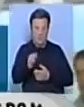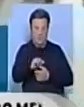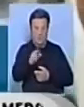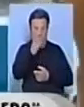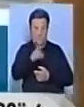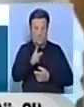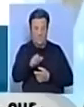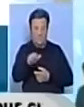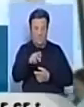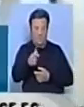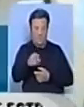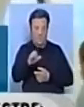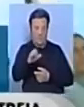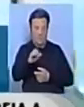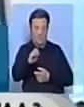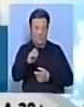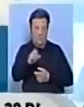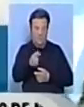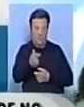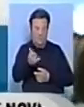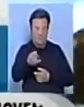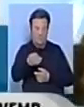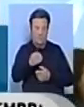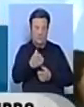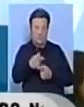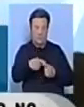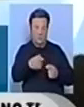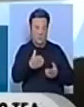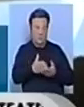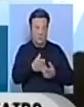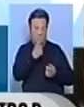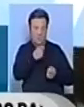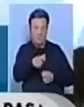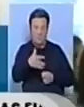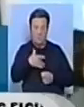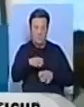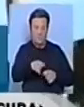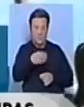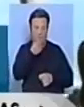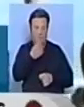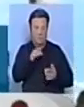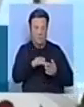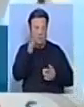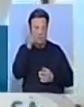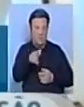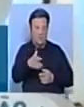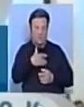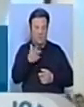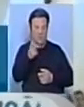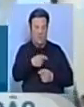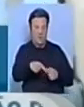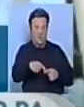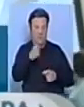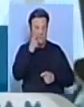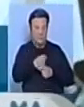costuma ser a Quinta de Penteiros, as hortas, os pomares, toda aquela área verde. Eles adoram mexer na terra, adoram contactar com os animais, adoram ir à área